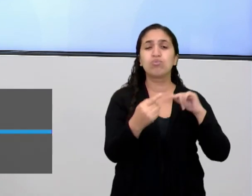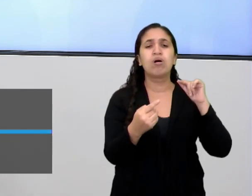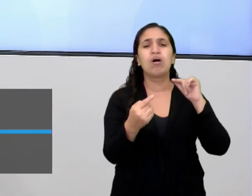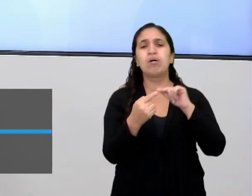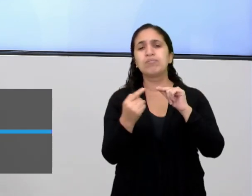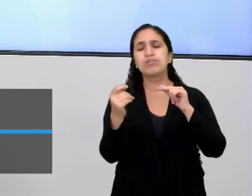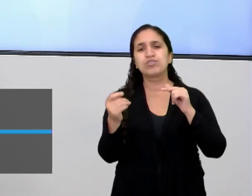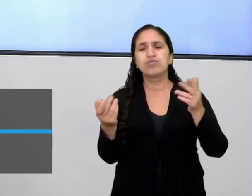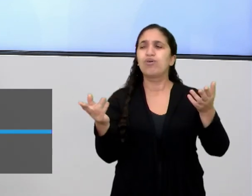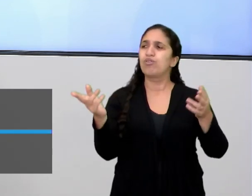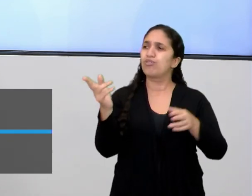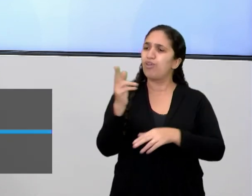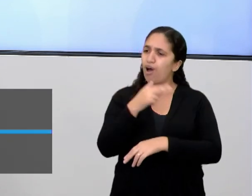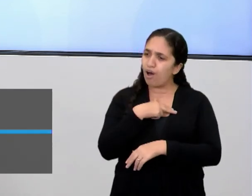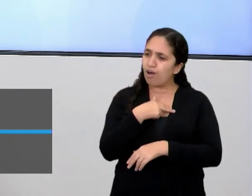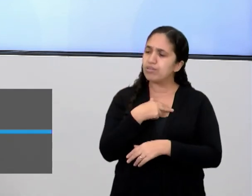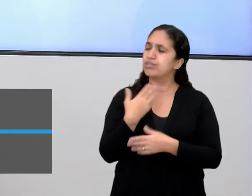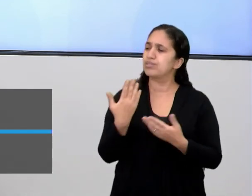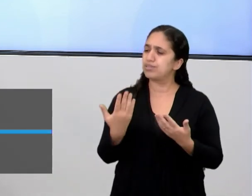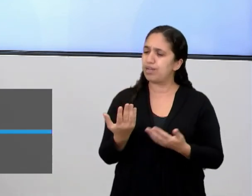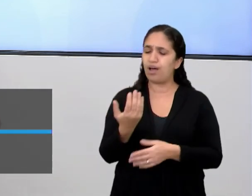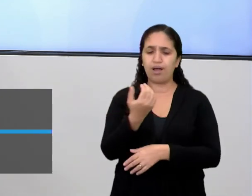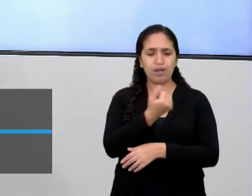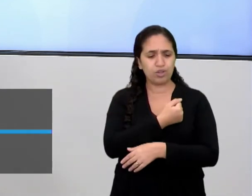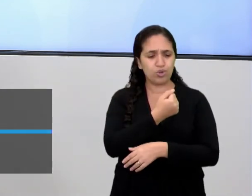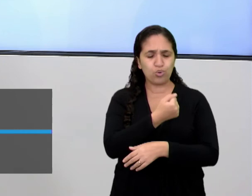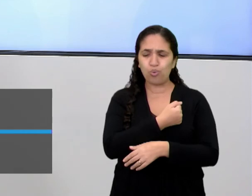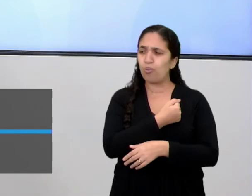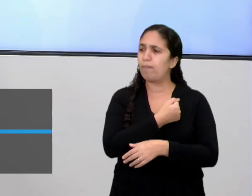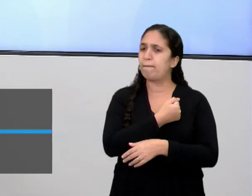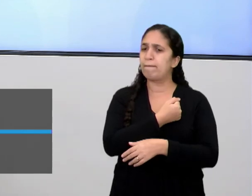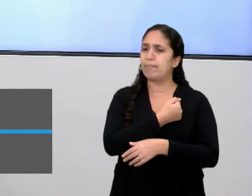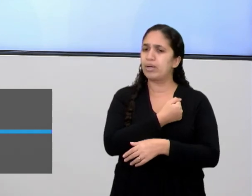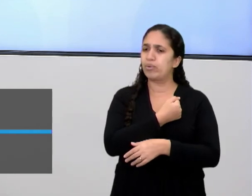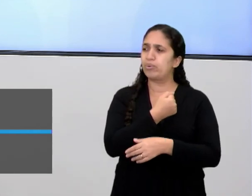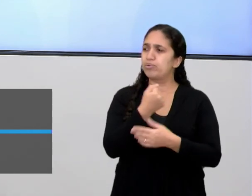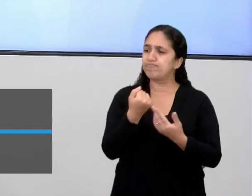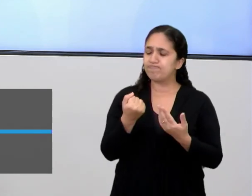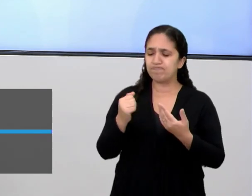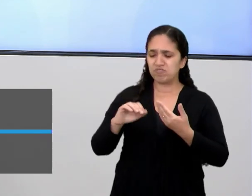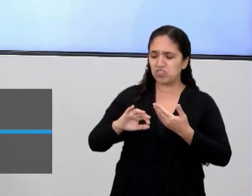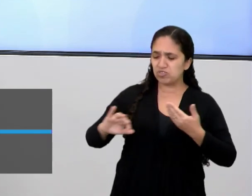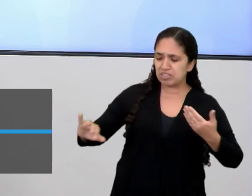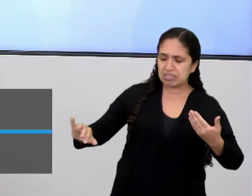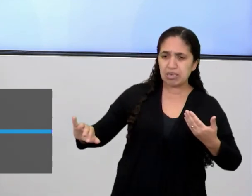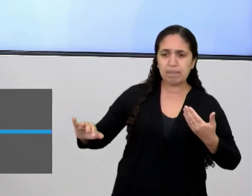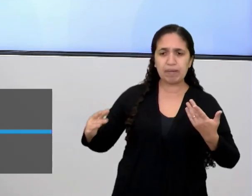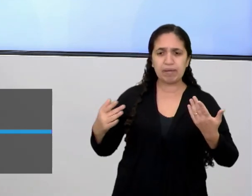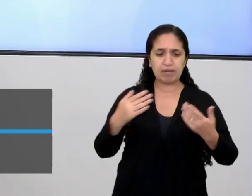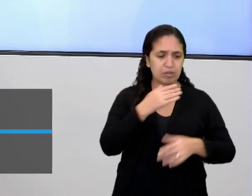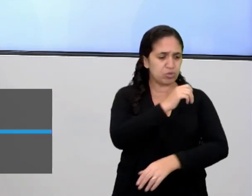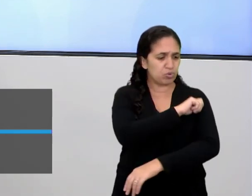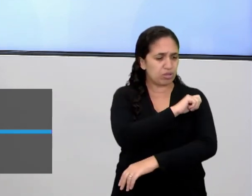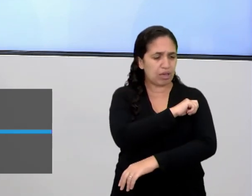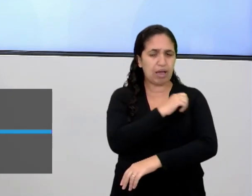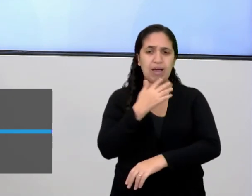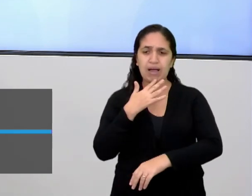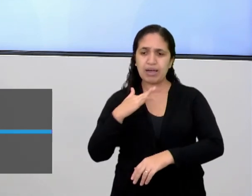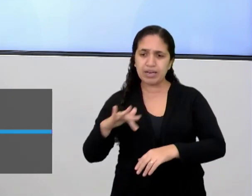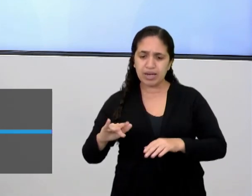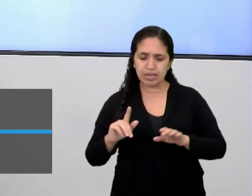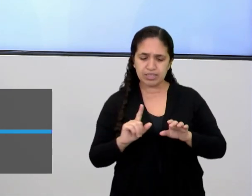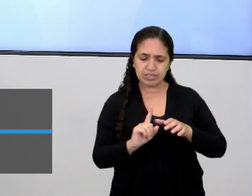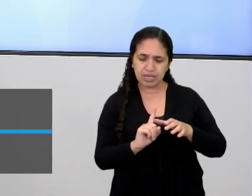poxa vida, né? Como que esses números, né? O afastamento, né? O distanciamento, né? das crianças e dos jovens das